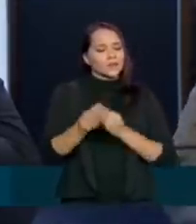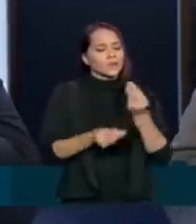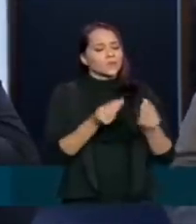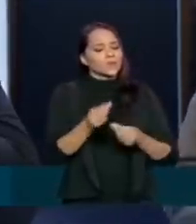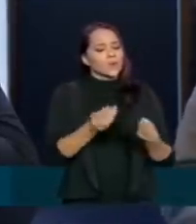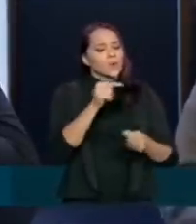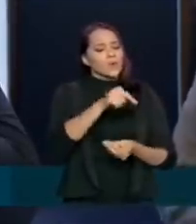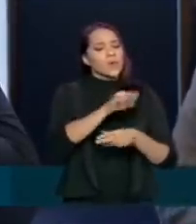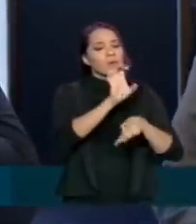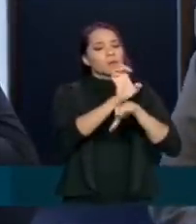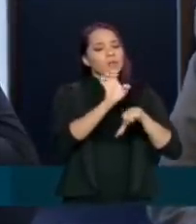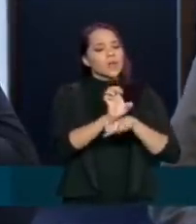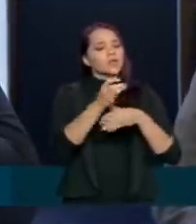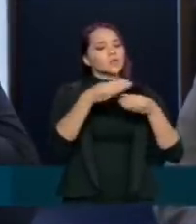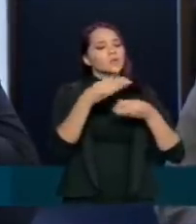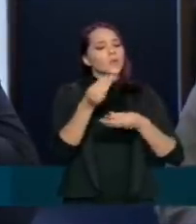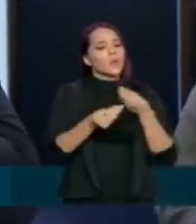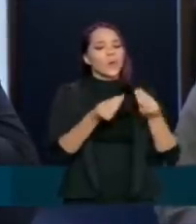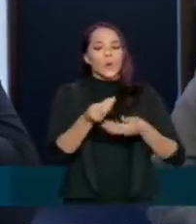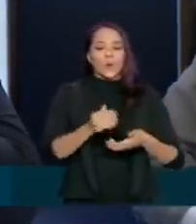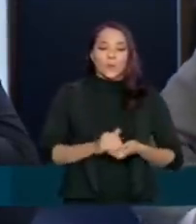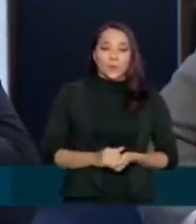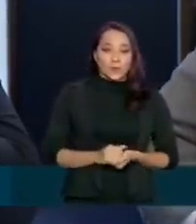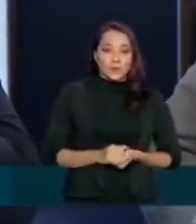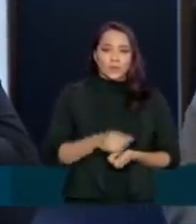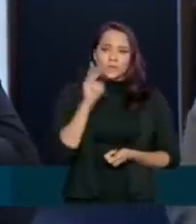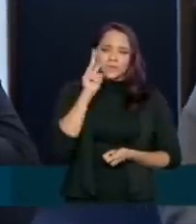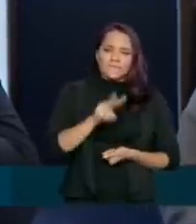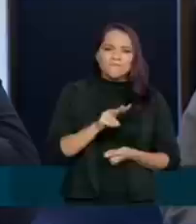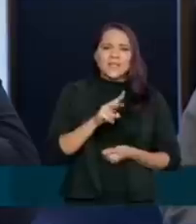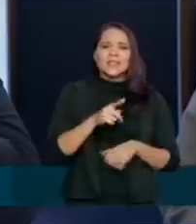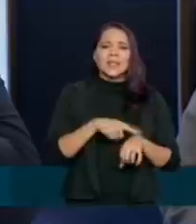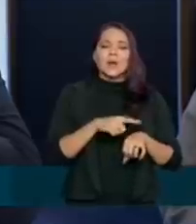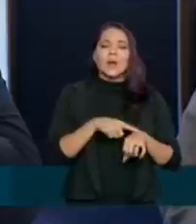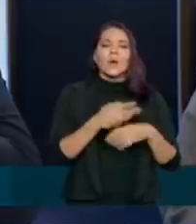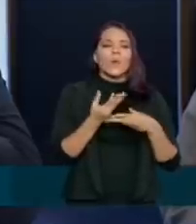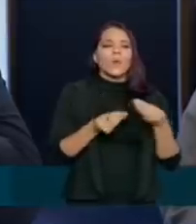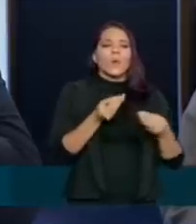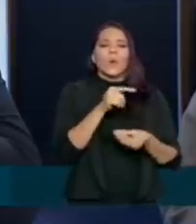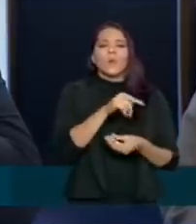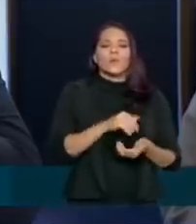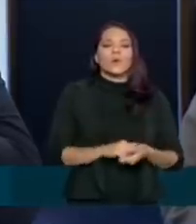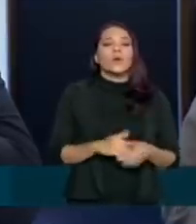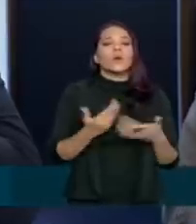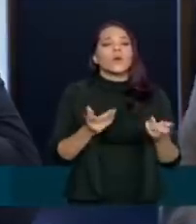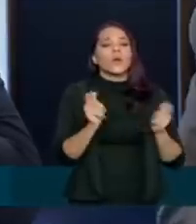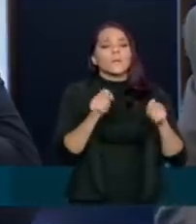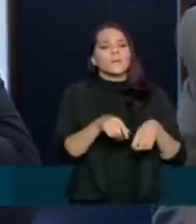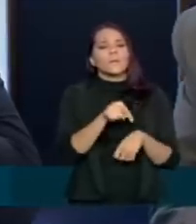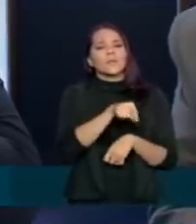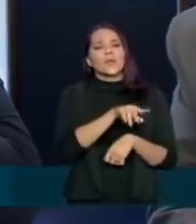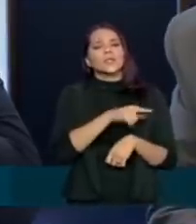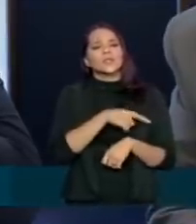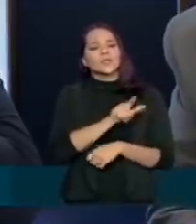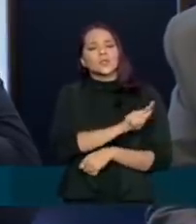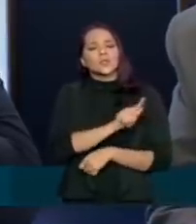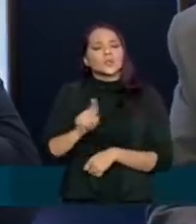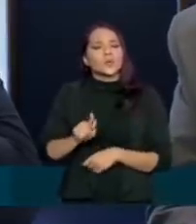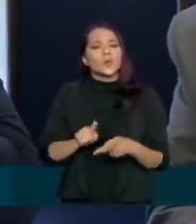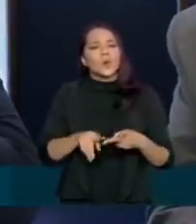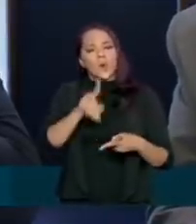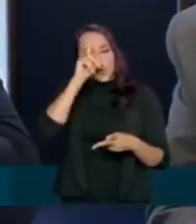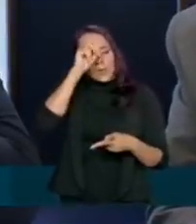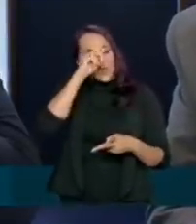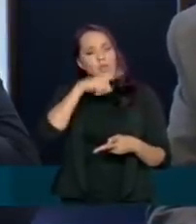aquele estado, aquele município, a realidade naquele momento. E qual a capacidade que aquele gestor ou aquele